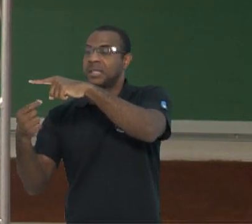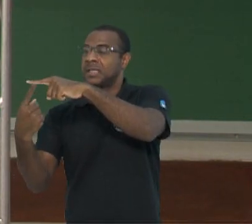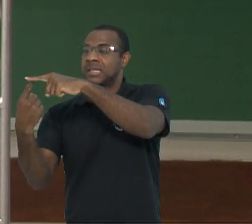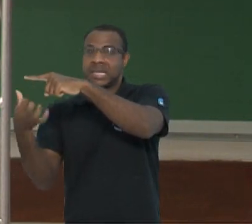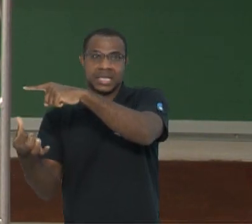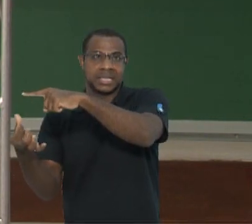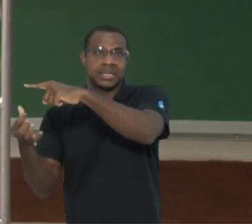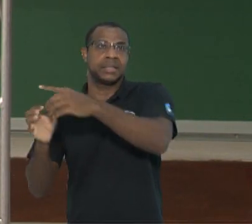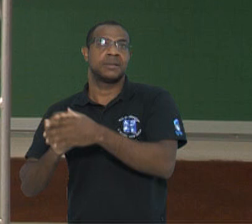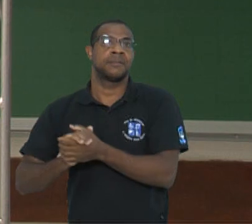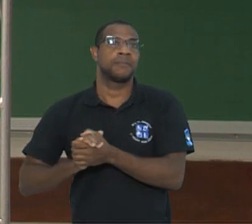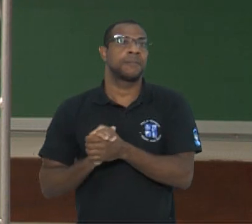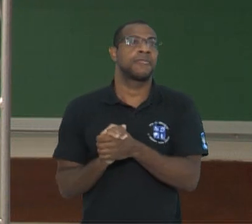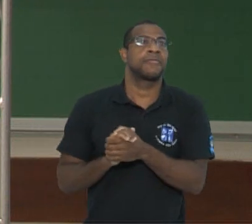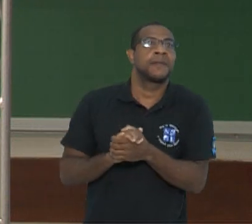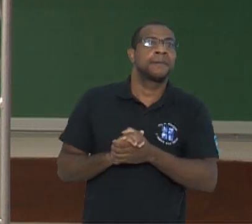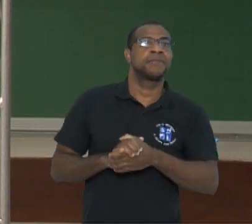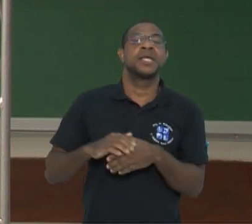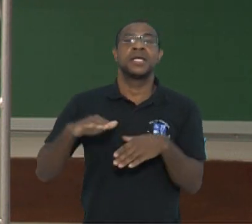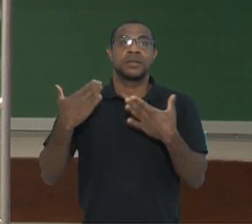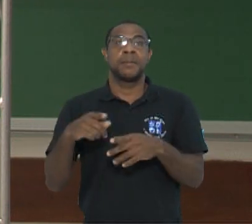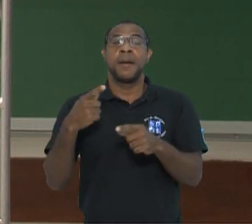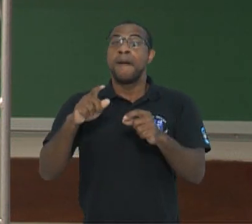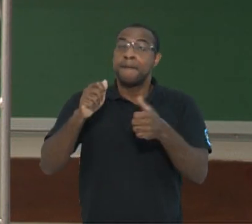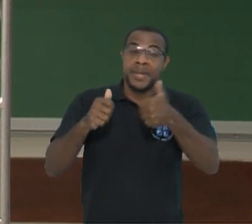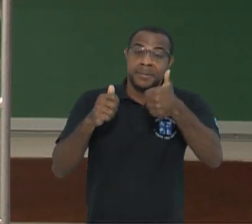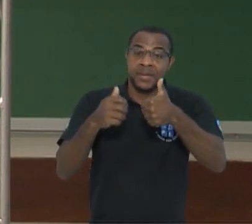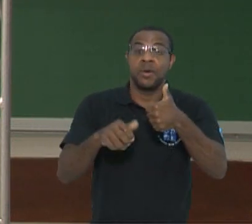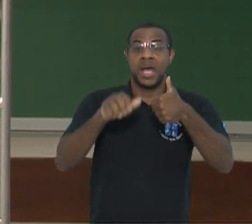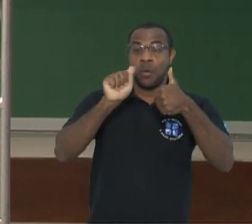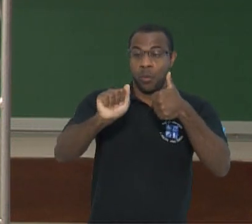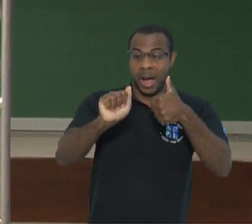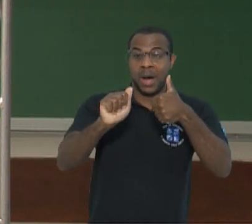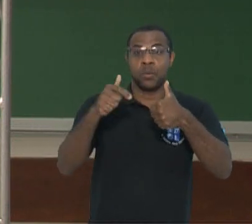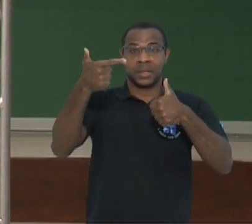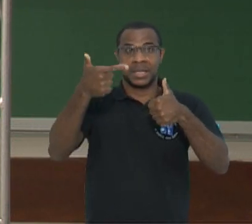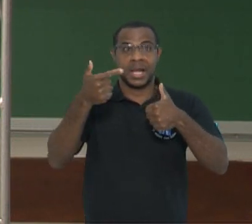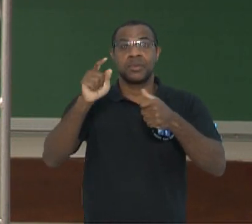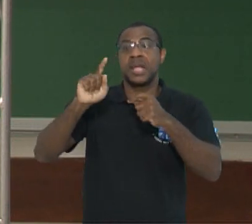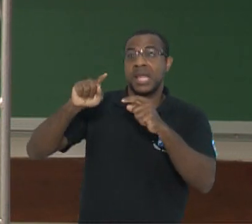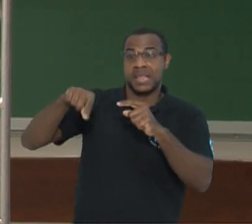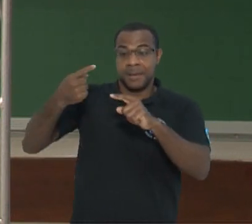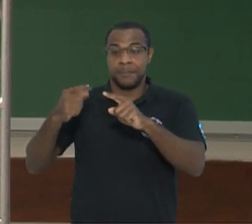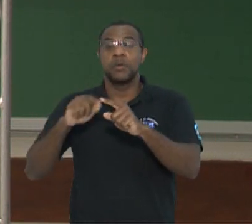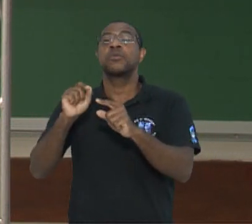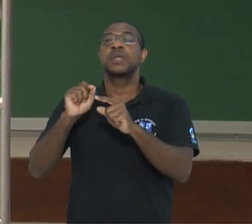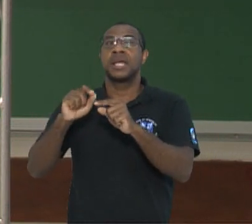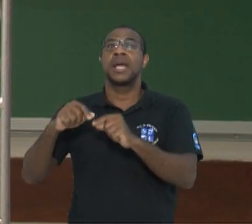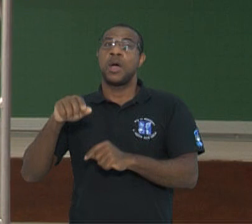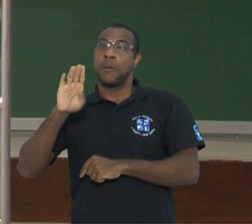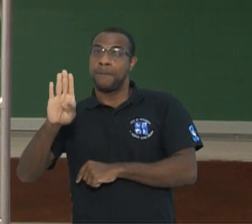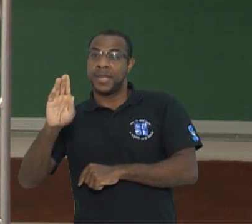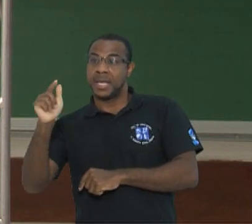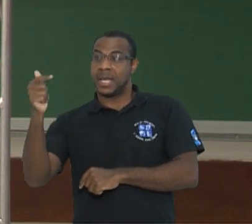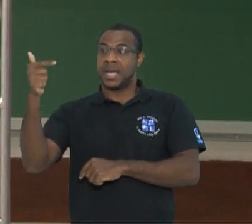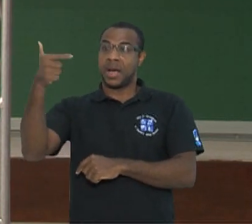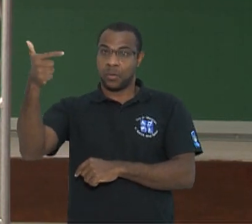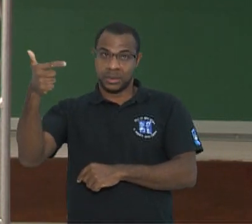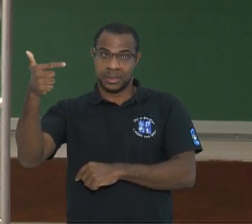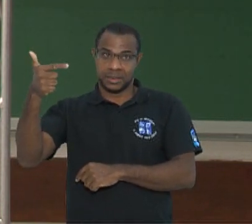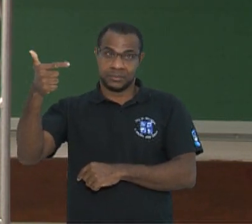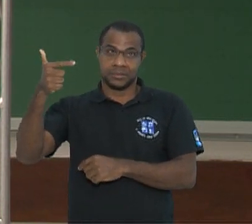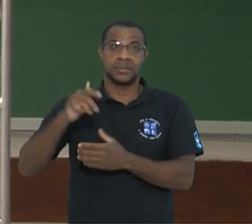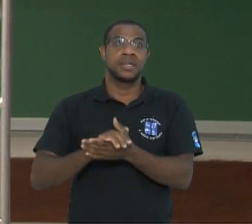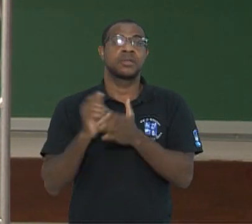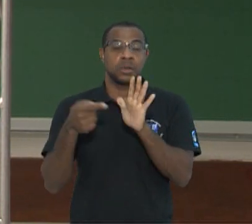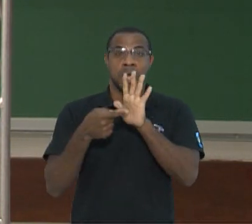o a², depois o b². O que muda é o numerador. O numerador do primeiro termo indica em